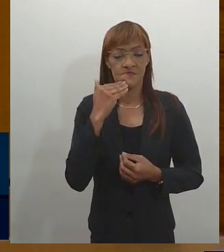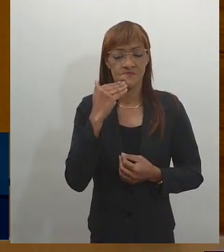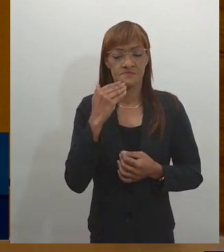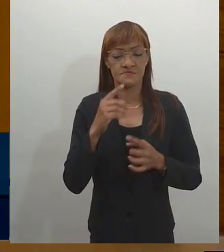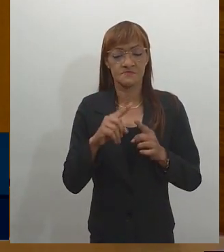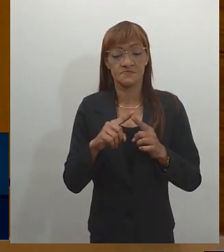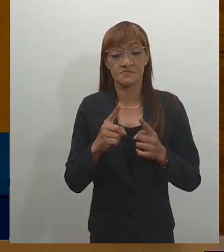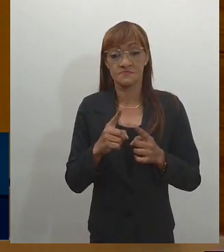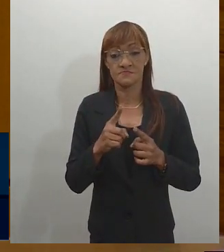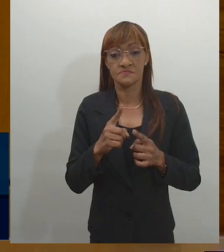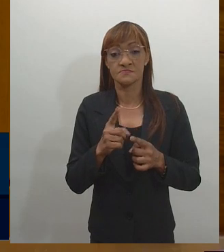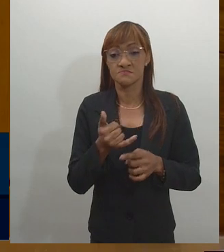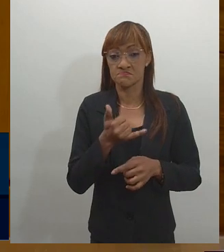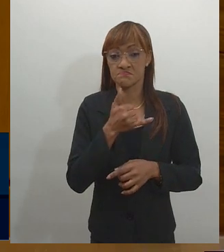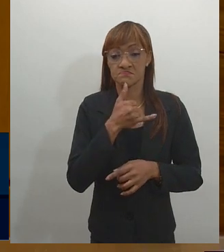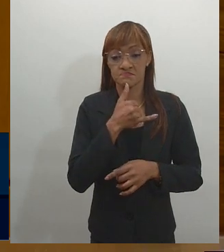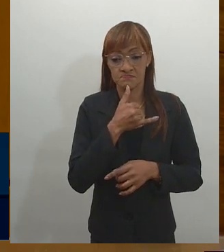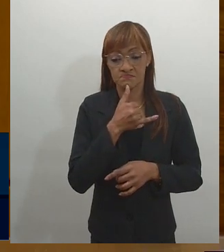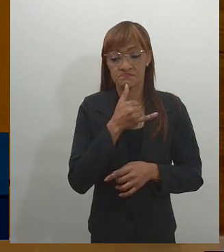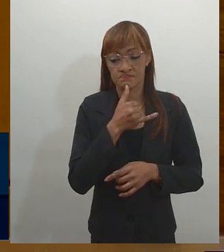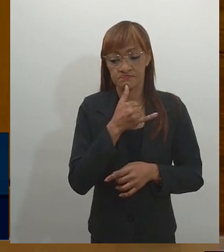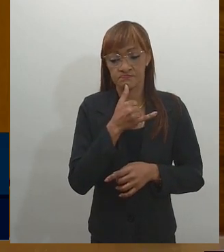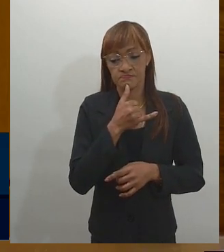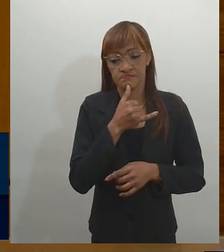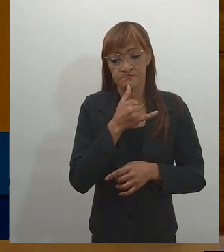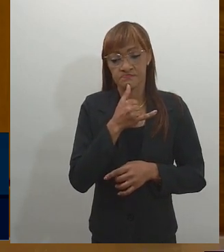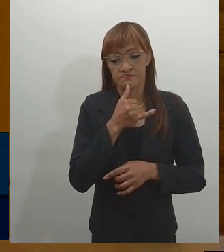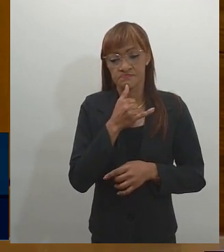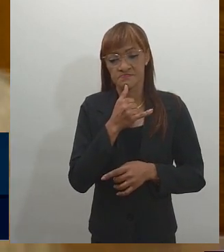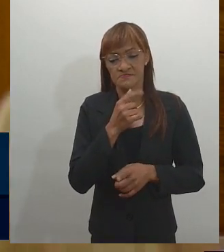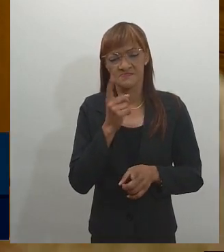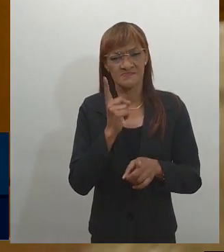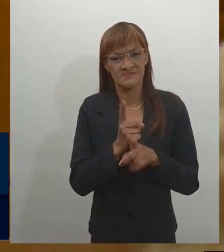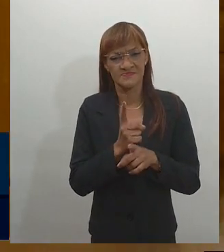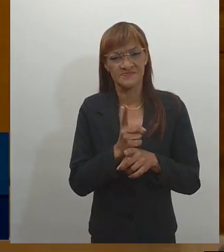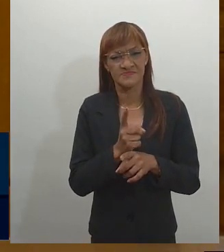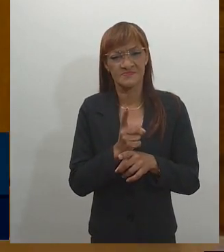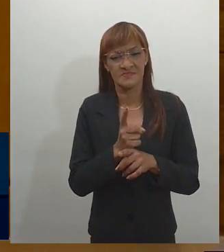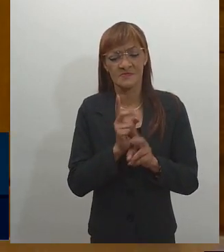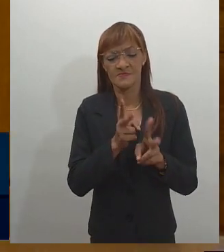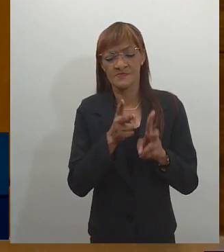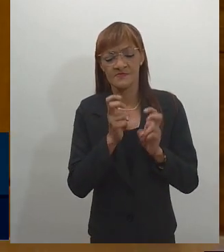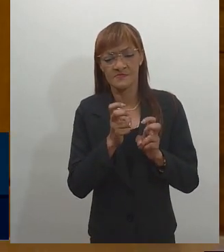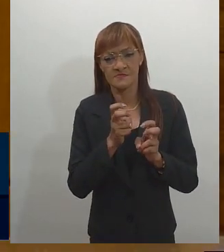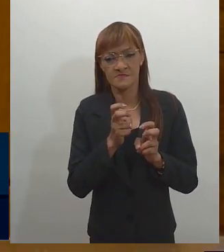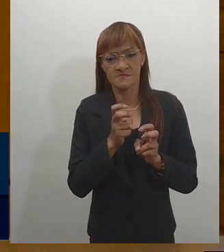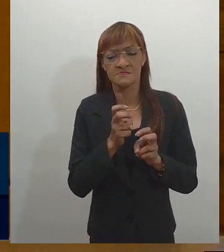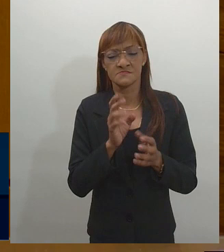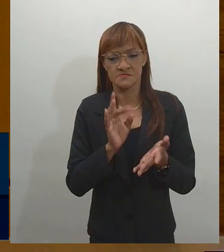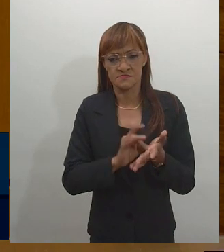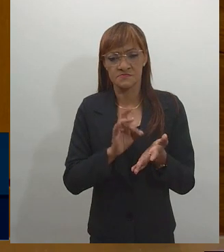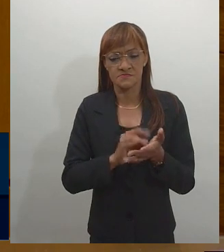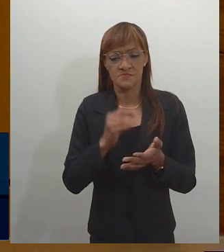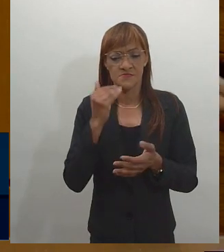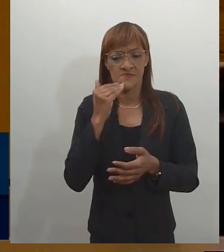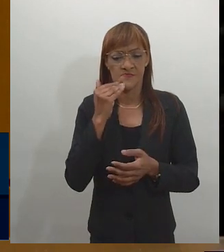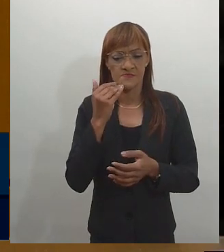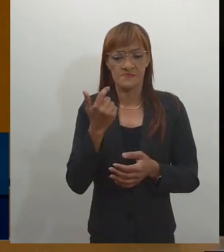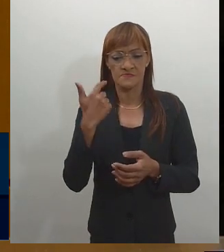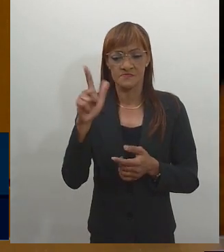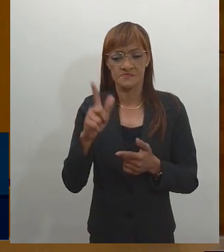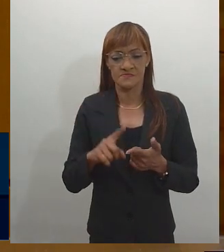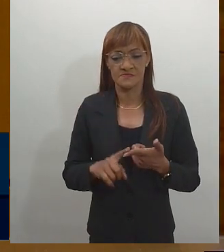encontramos foi muito buraco, lamentavelmente. Inclusive tem uma outra rodovia, deputado Chico, que o pessoal cobra